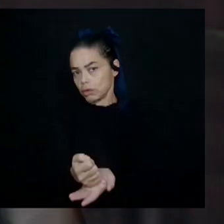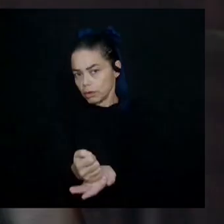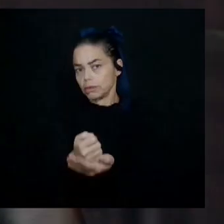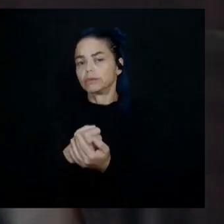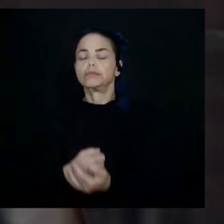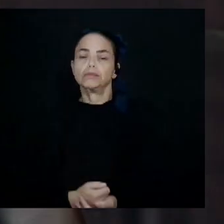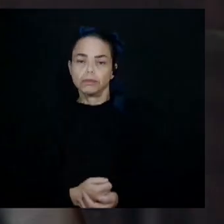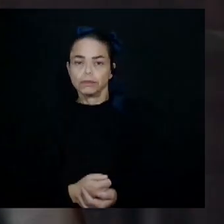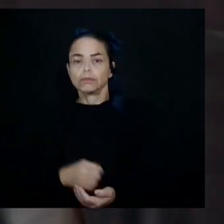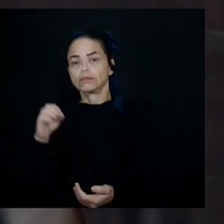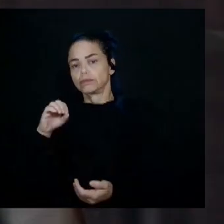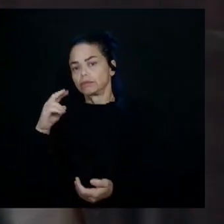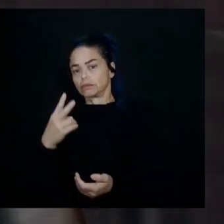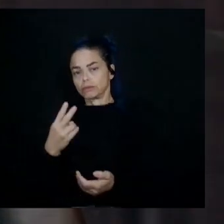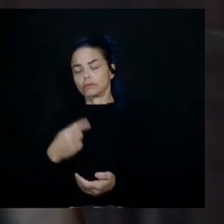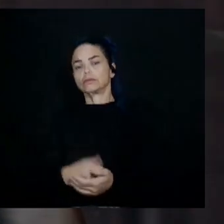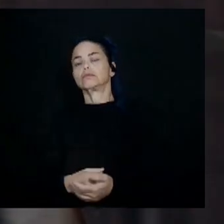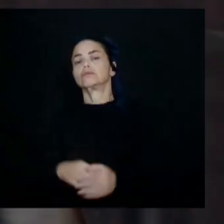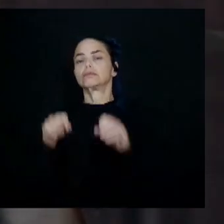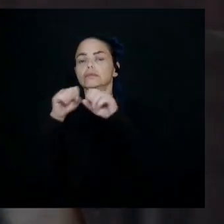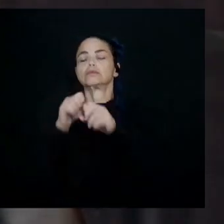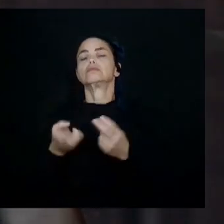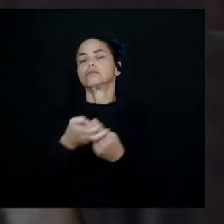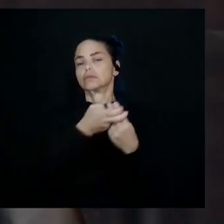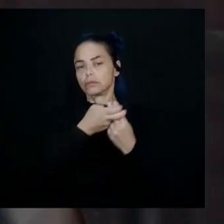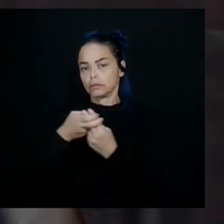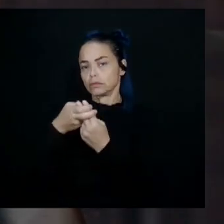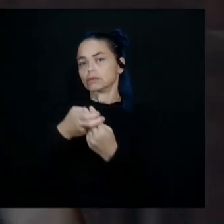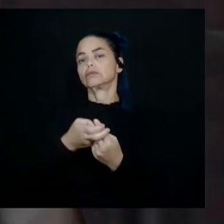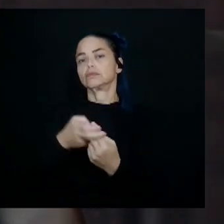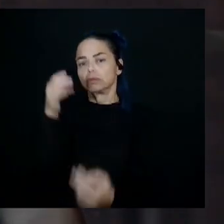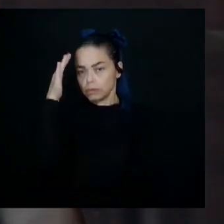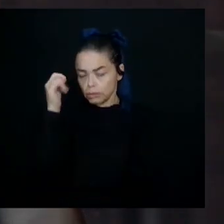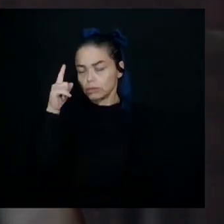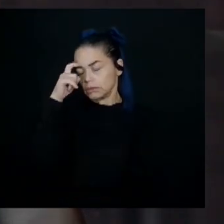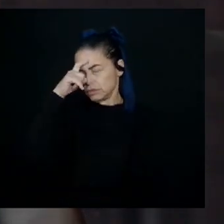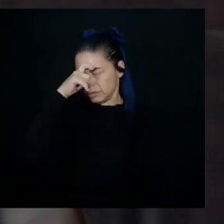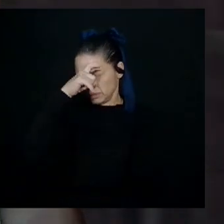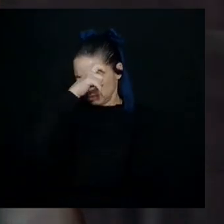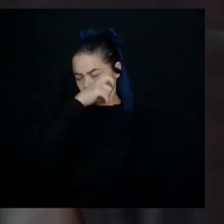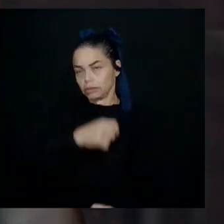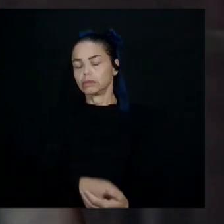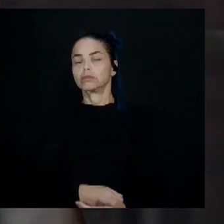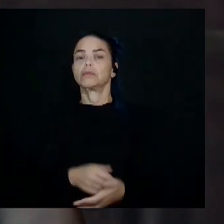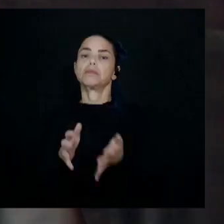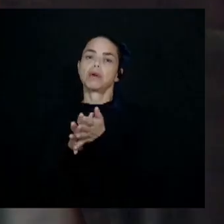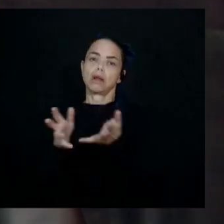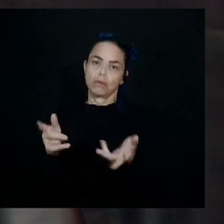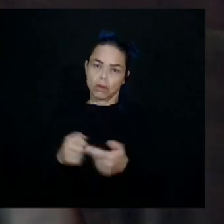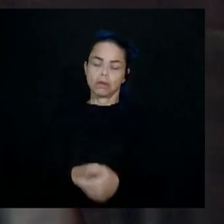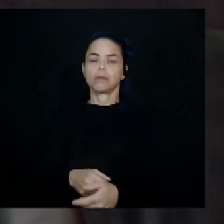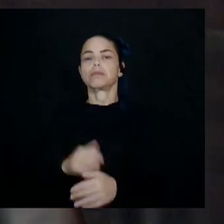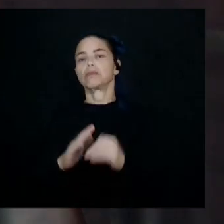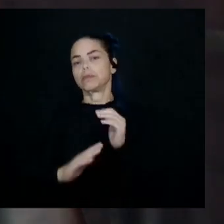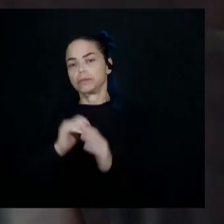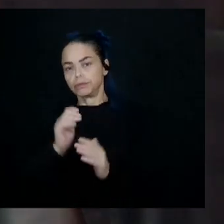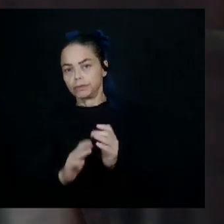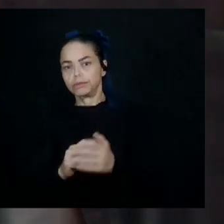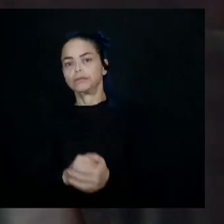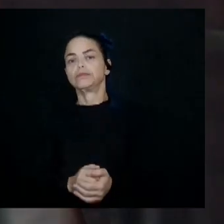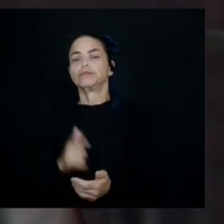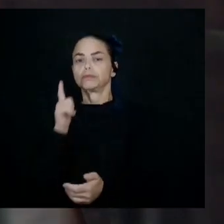Ou o próprio Sistema Único de Saúde, eu sei que é difícil, mas tem ótimos profissionais ali que às vezes você Sim. consegue.